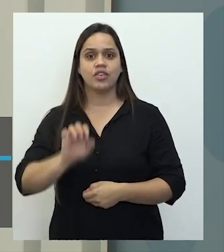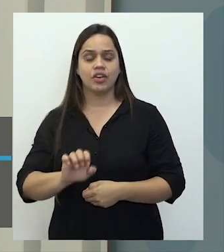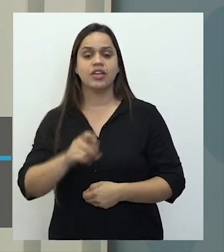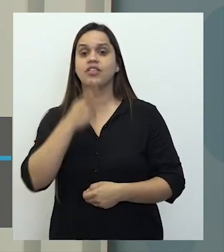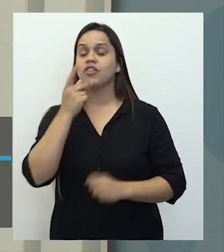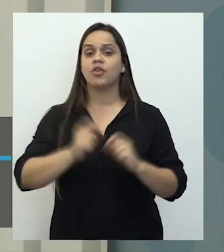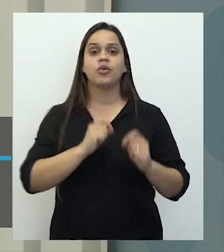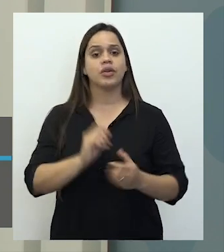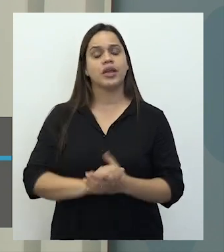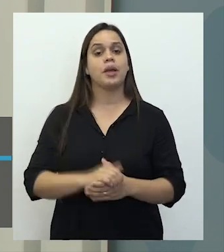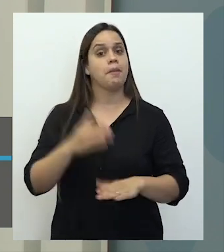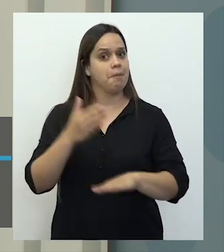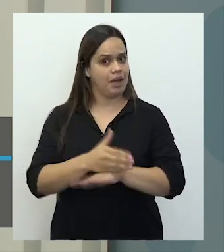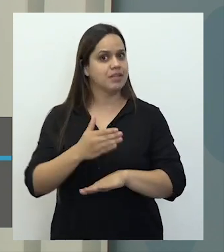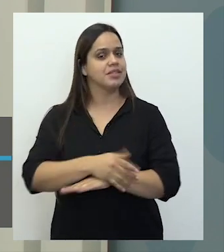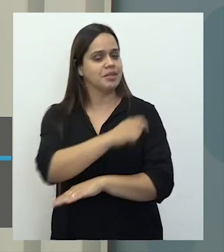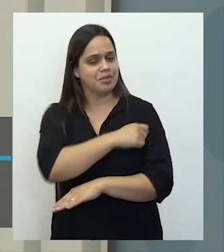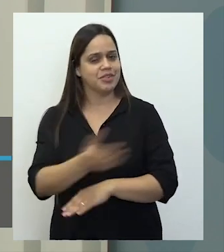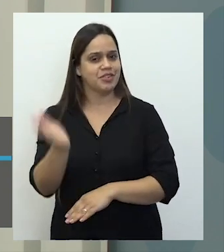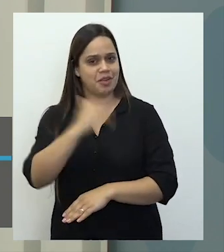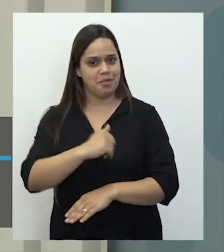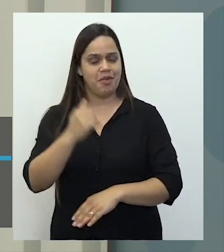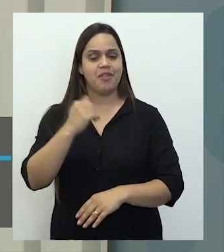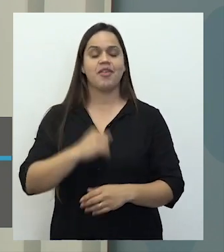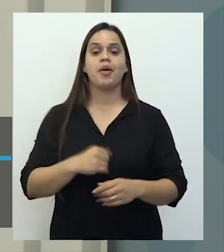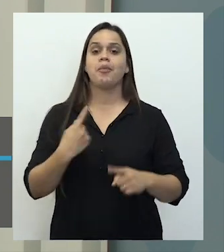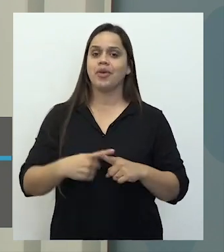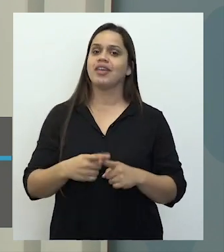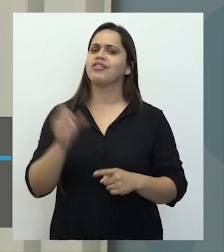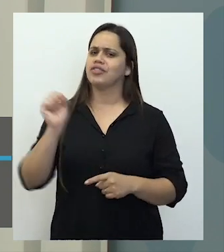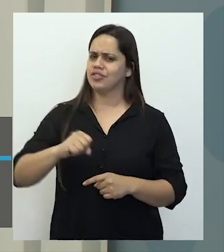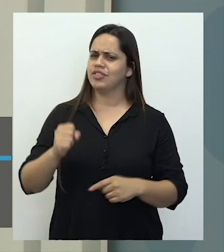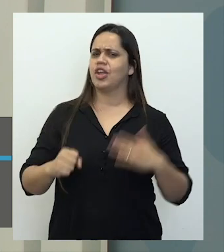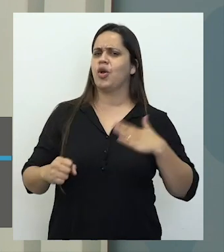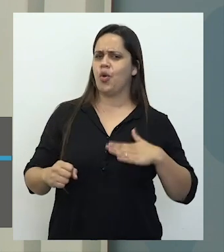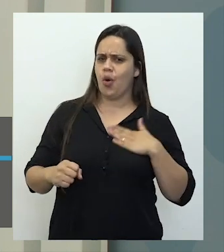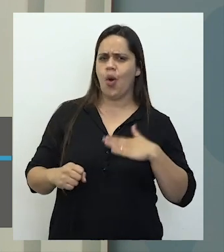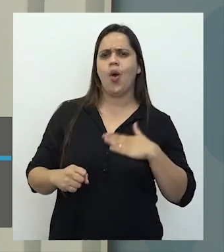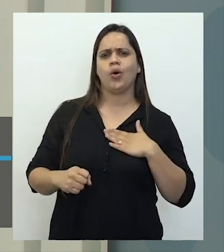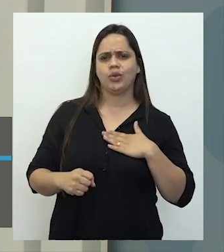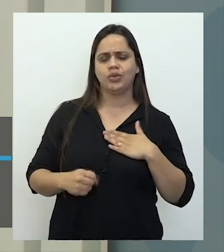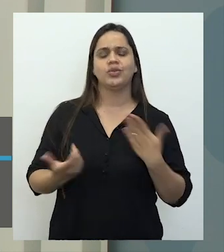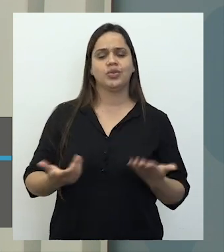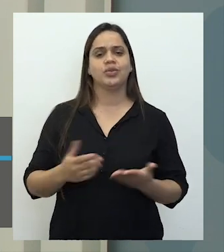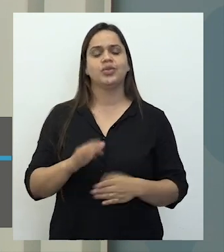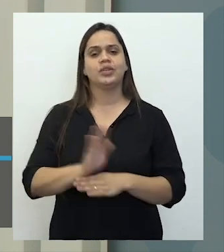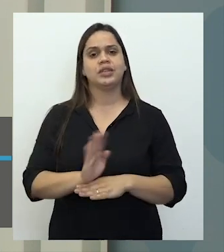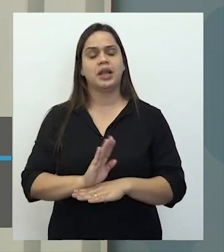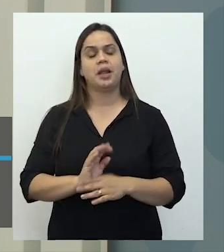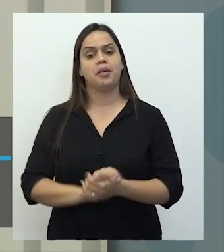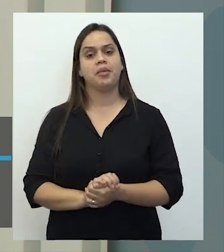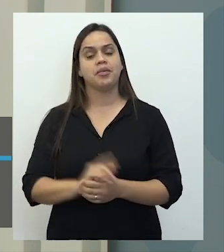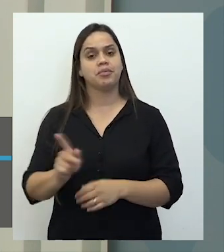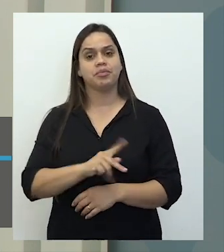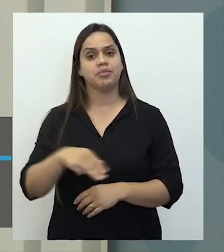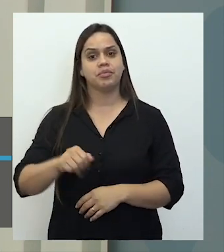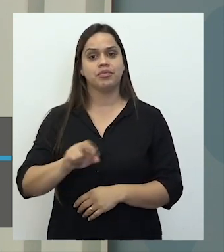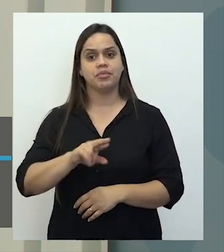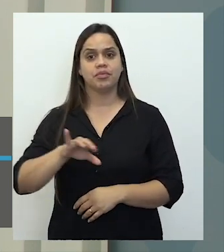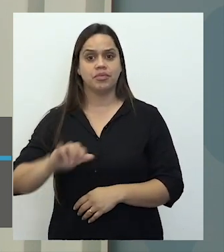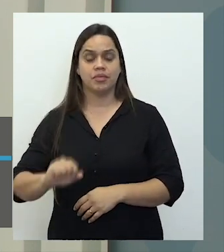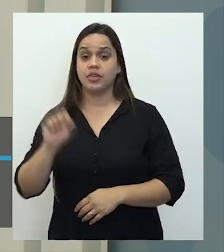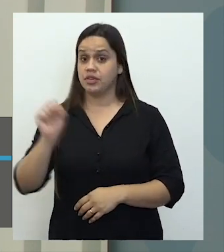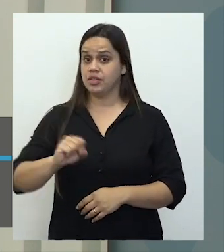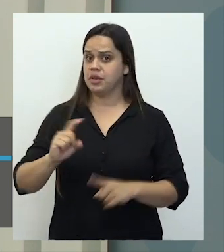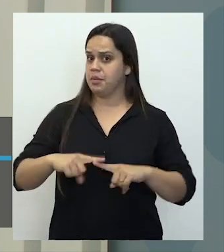participarem. Alunos, participem, chama os professores. Ela diz que sim, gosto sim de cinema. É, a professora Márcia diz sim, mas nem